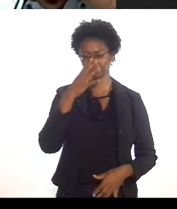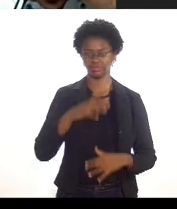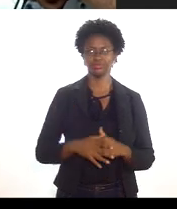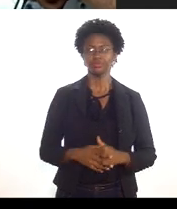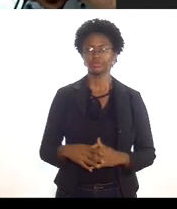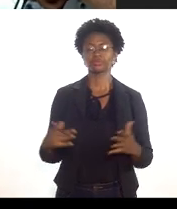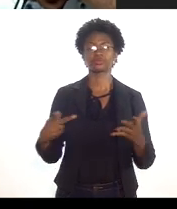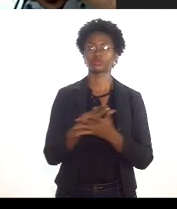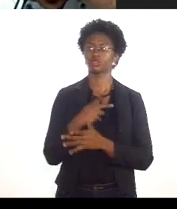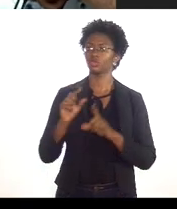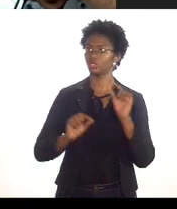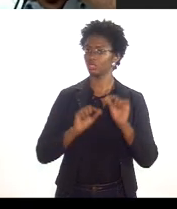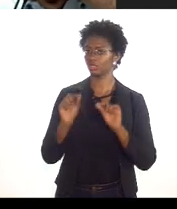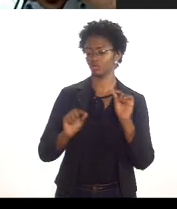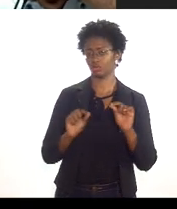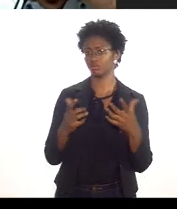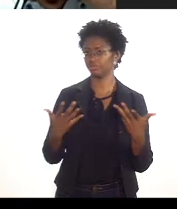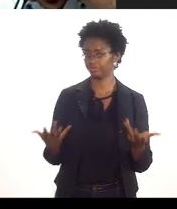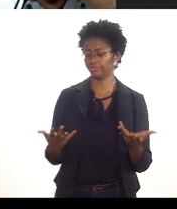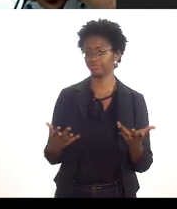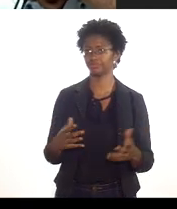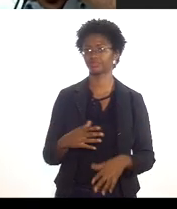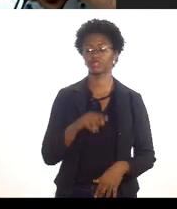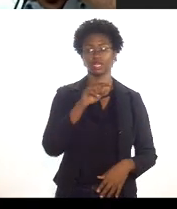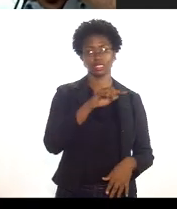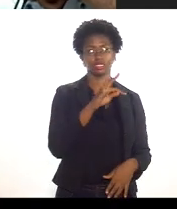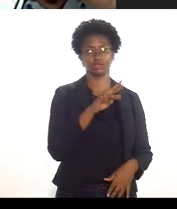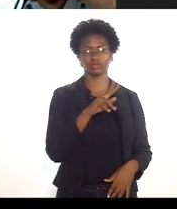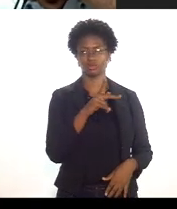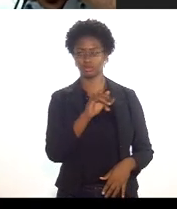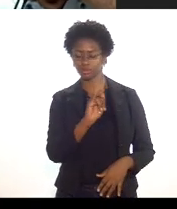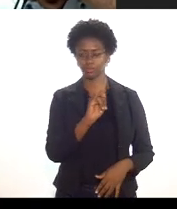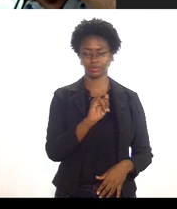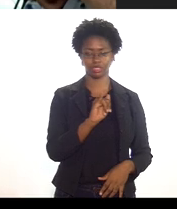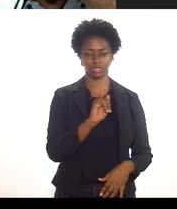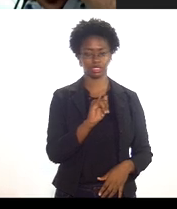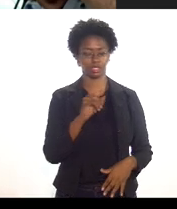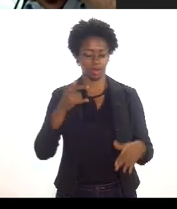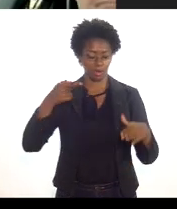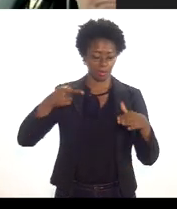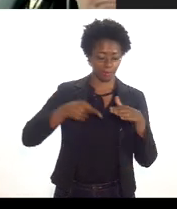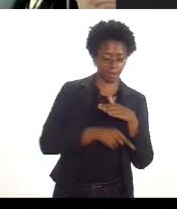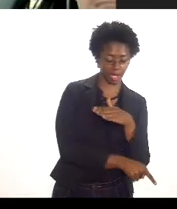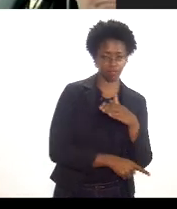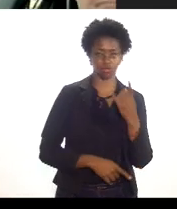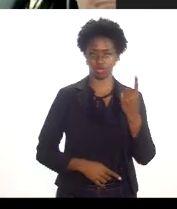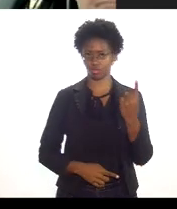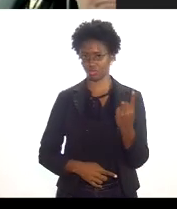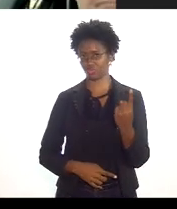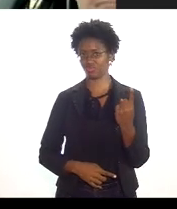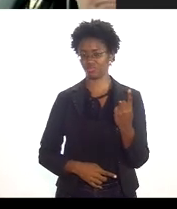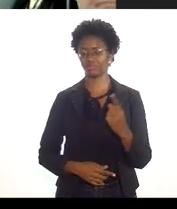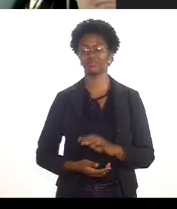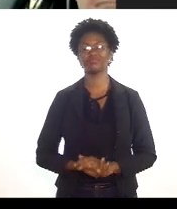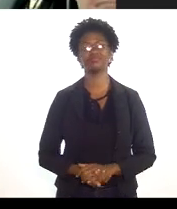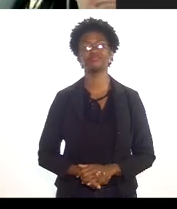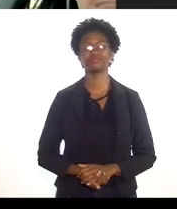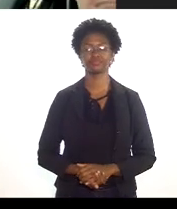que o campo de Tupi foi descoberto por um poço, tá?